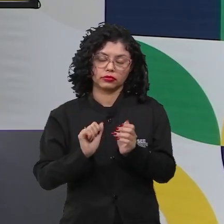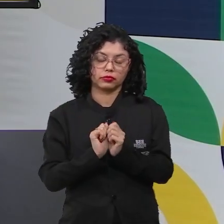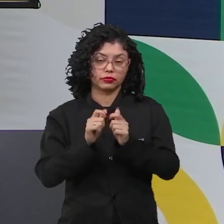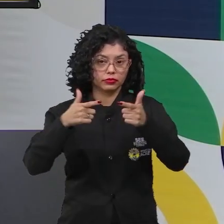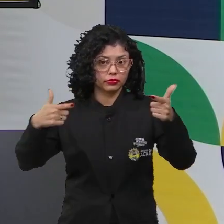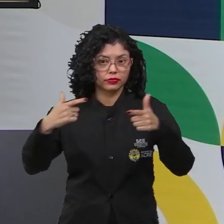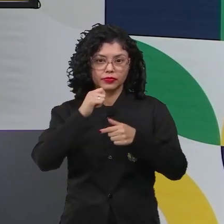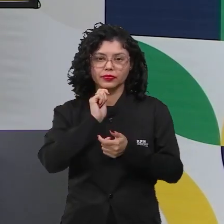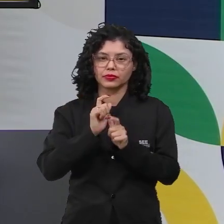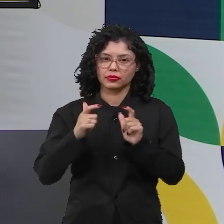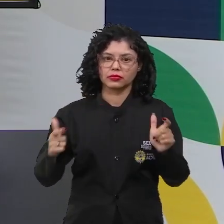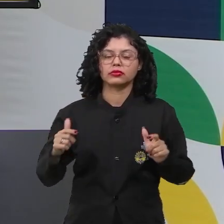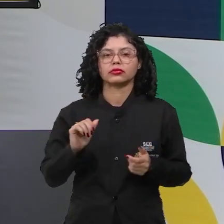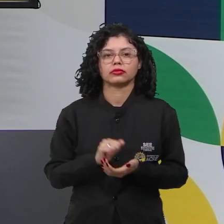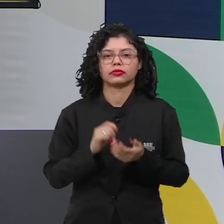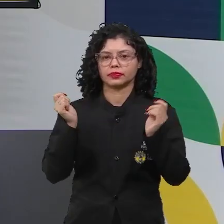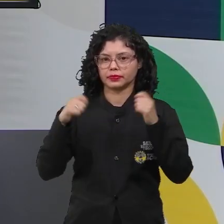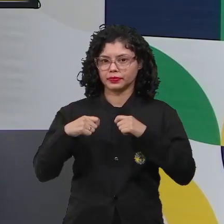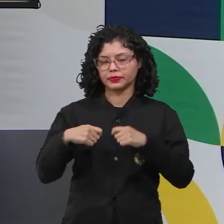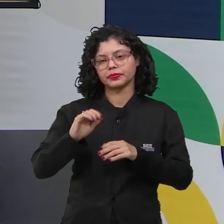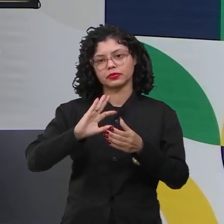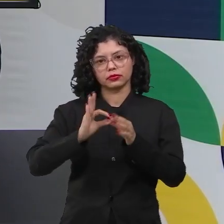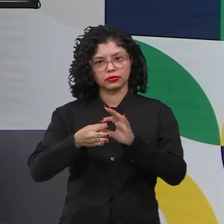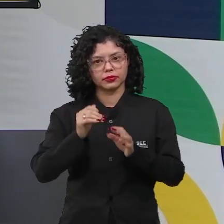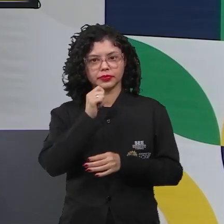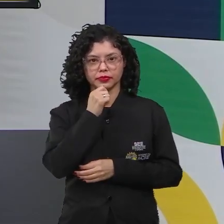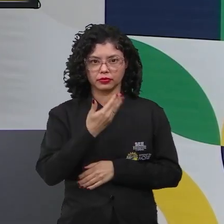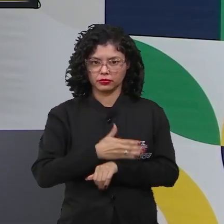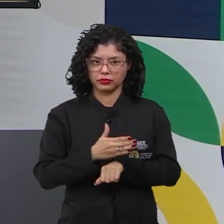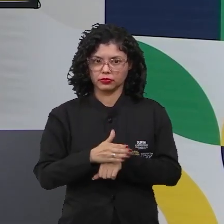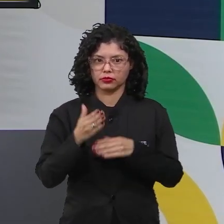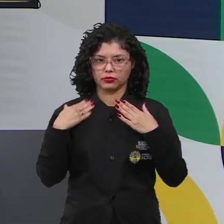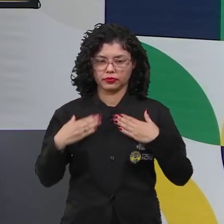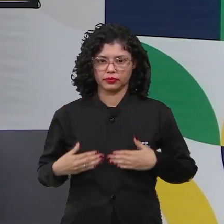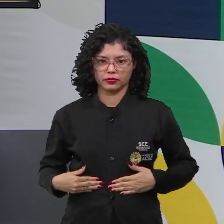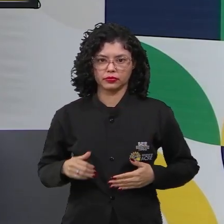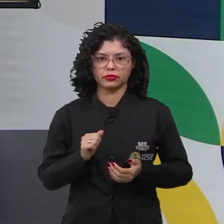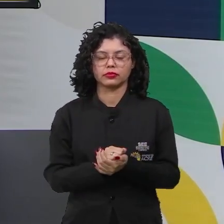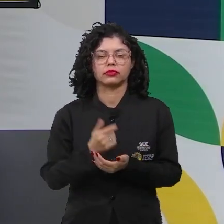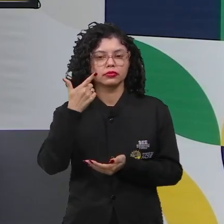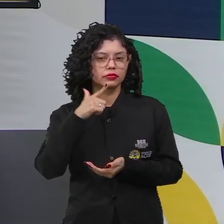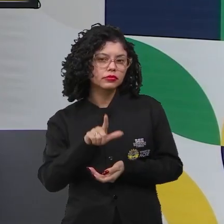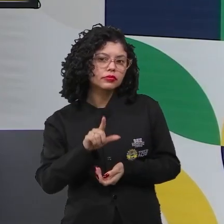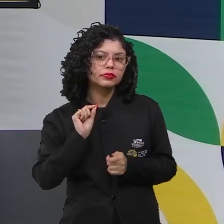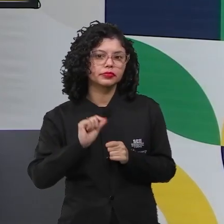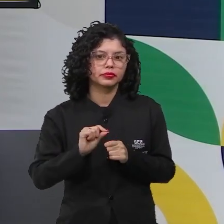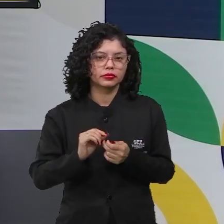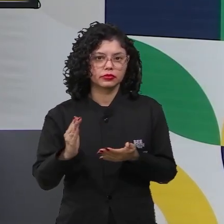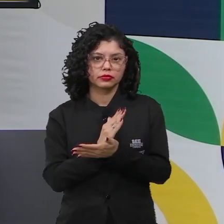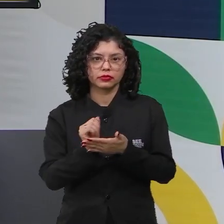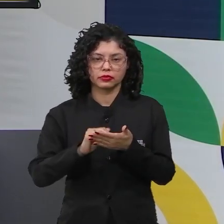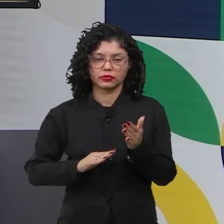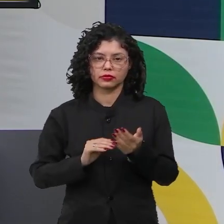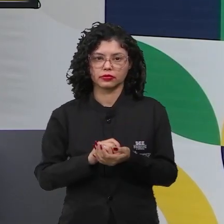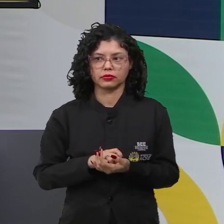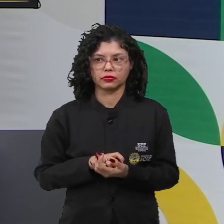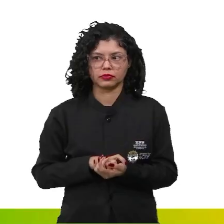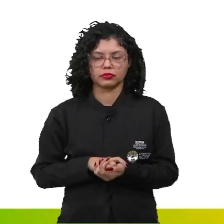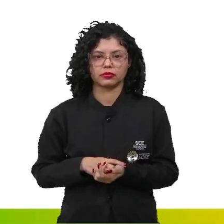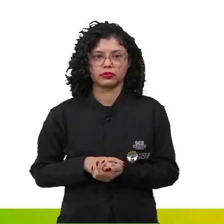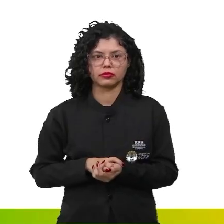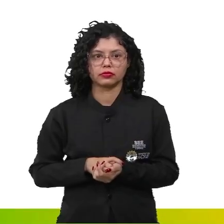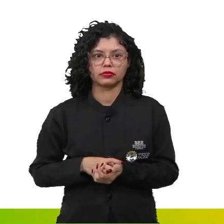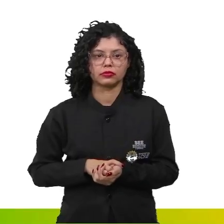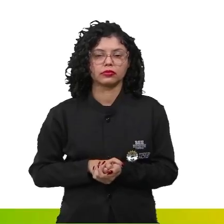amplia a gama de possibilidades dentro desse contexto das práticas corporais. Tranquilo? Conseguimos, será que realizar algum exercício? Vamos focar na tela e ver se